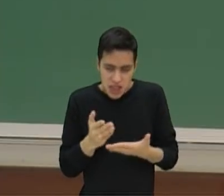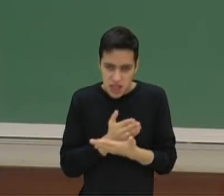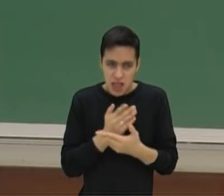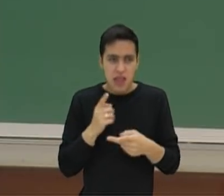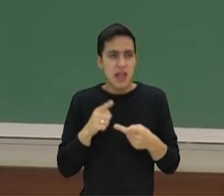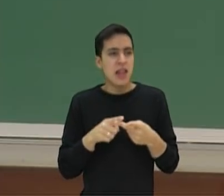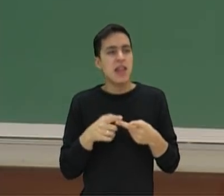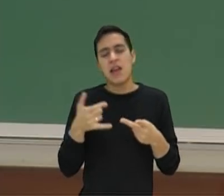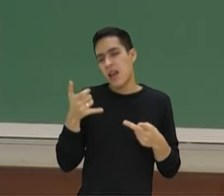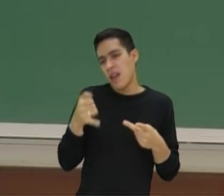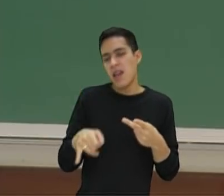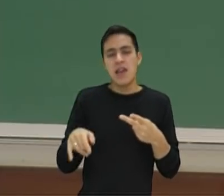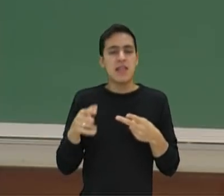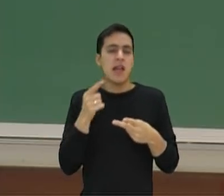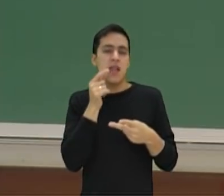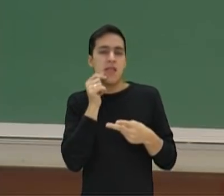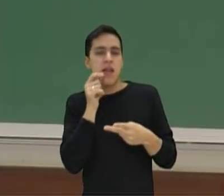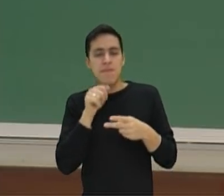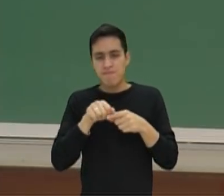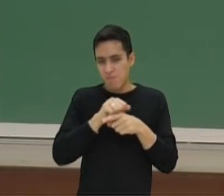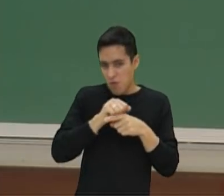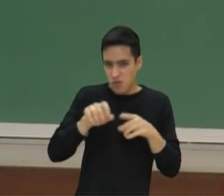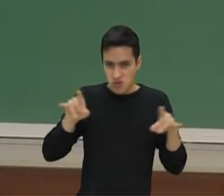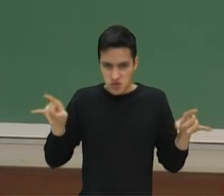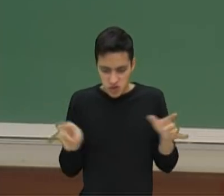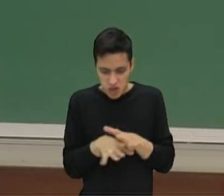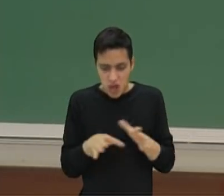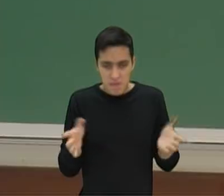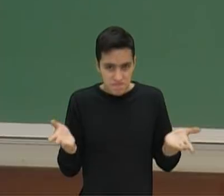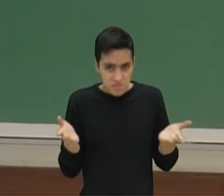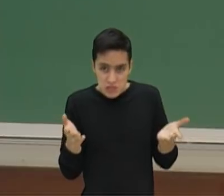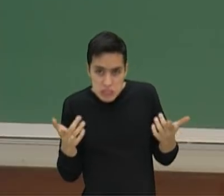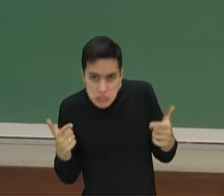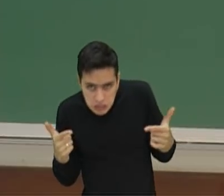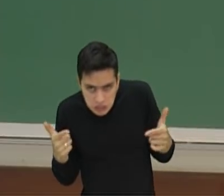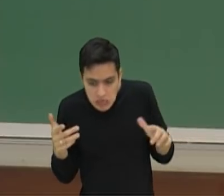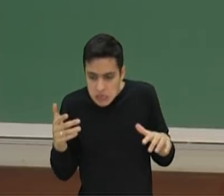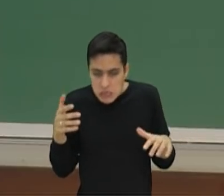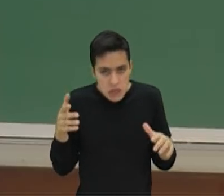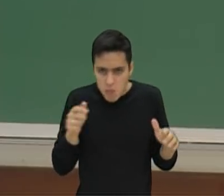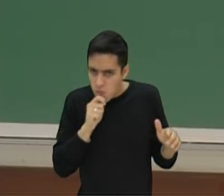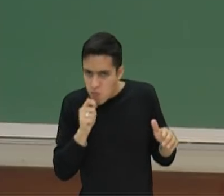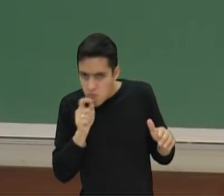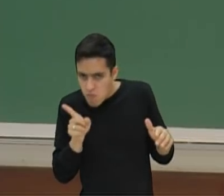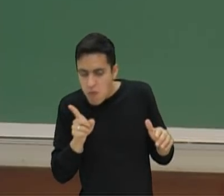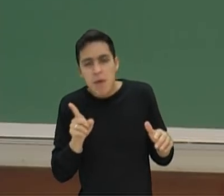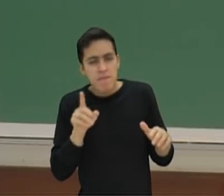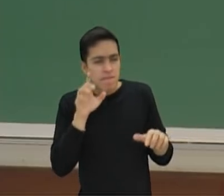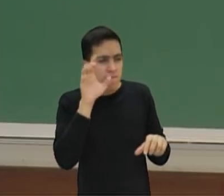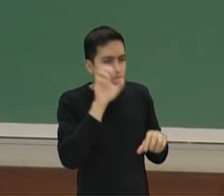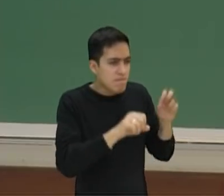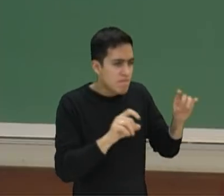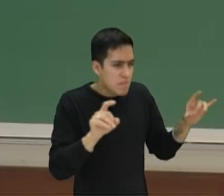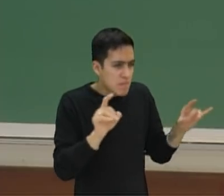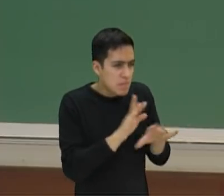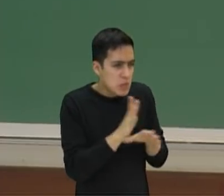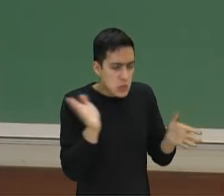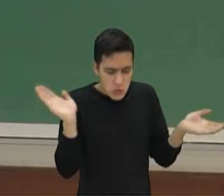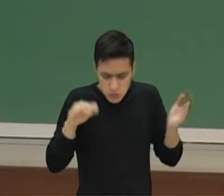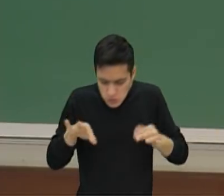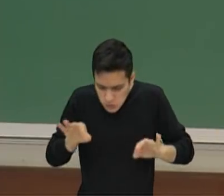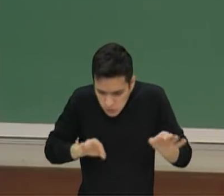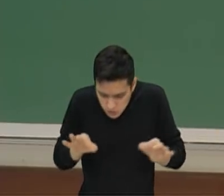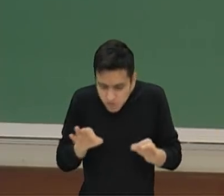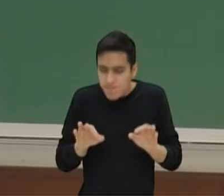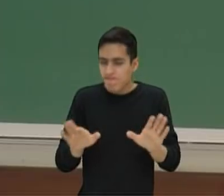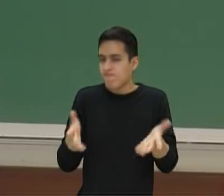caneta e borracha em mãos? Se vocês não estiverem, corre lá, pega seu material e volta rapidinho para cá antes